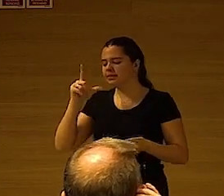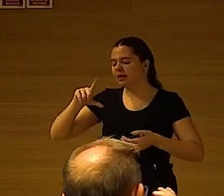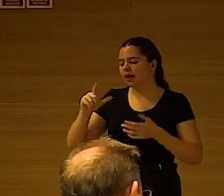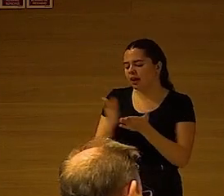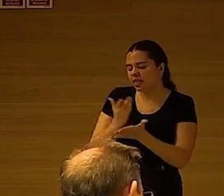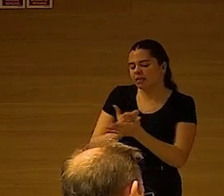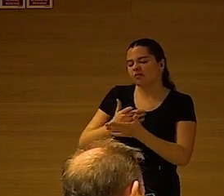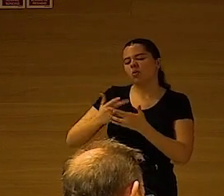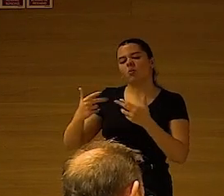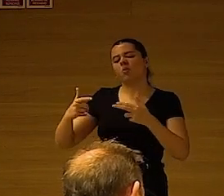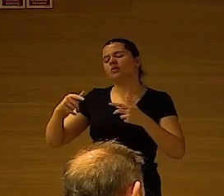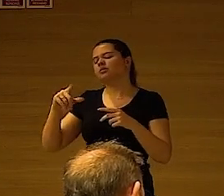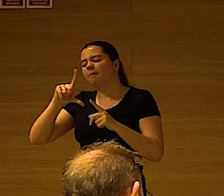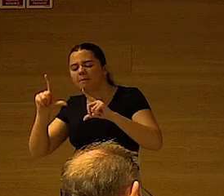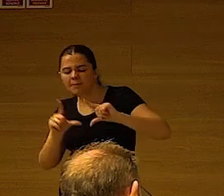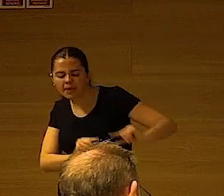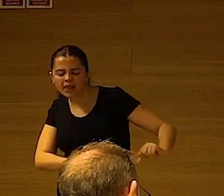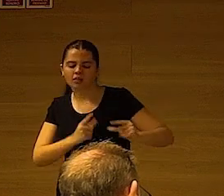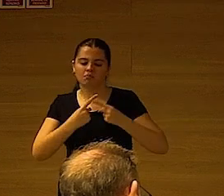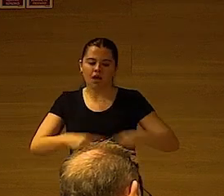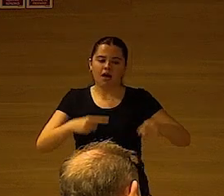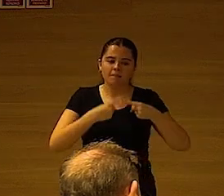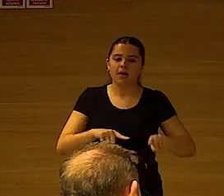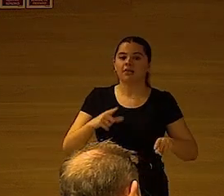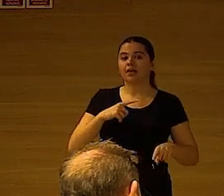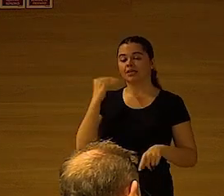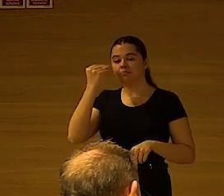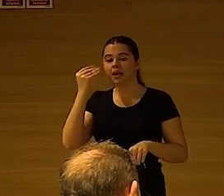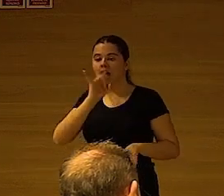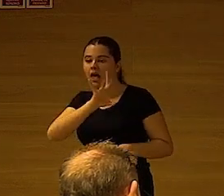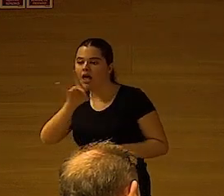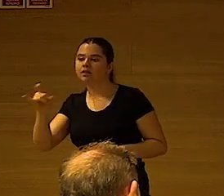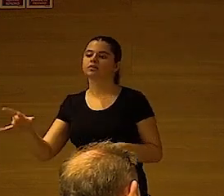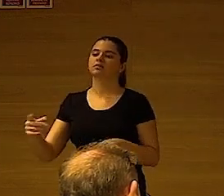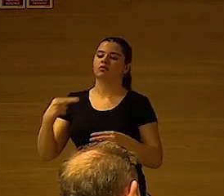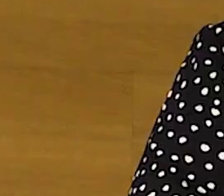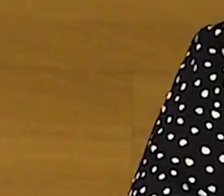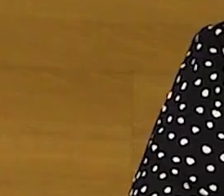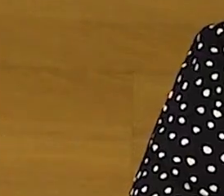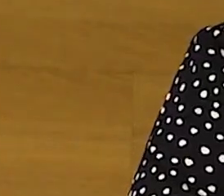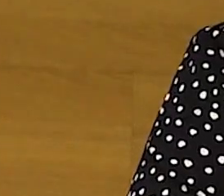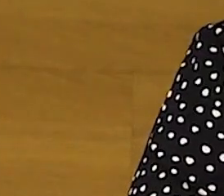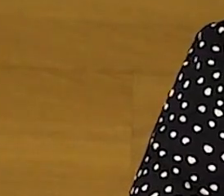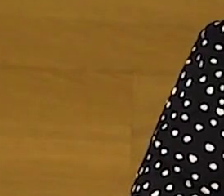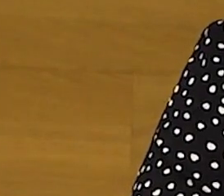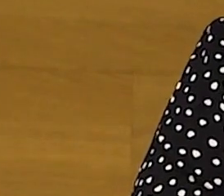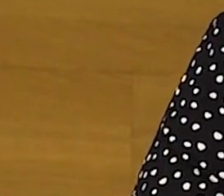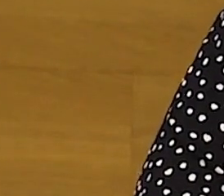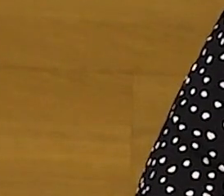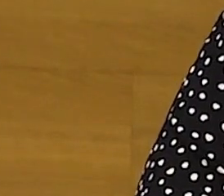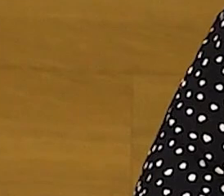livros ainda sendo lançados com determinadas experiências e determinadas vozes. Acho que ainda é